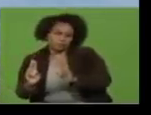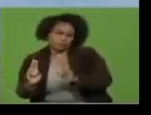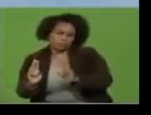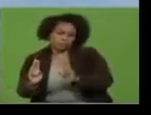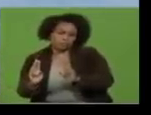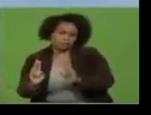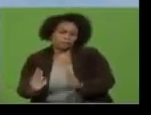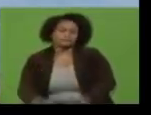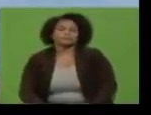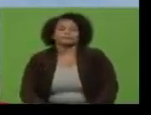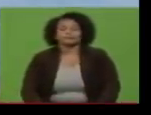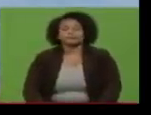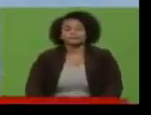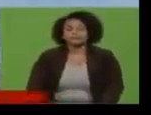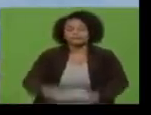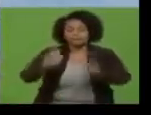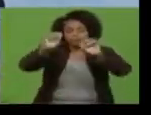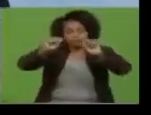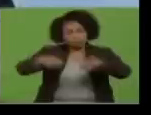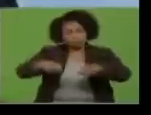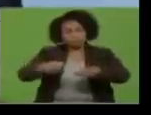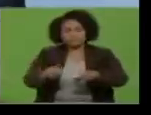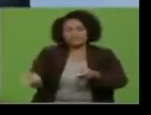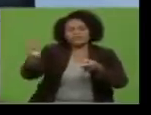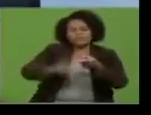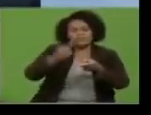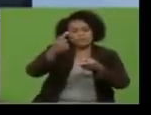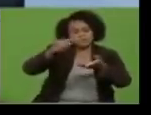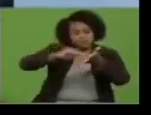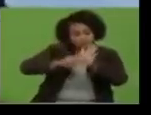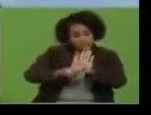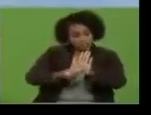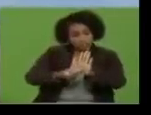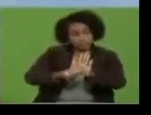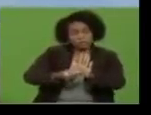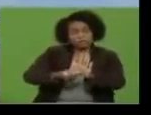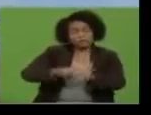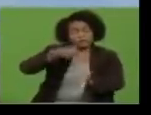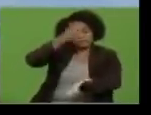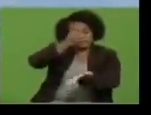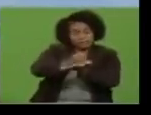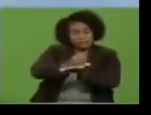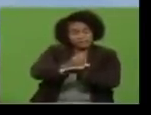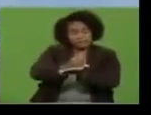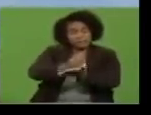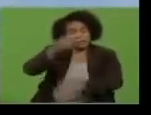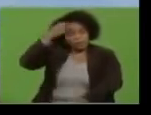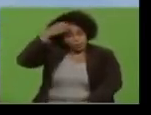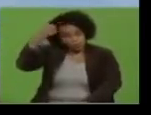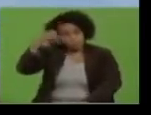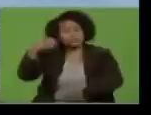O fato de adotarmos mais uma vez o estado de calamidade